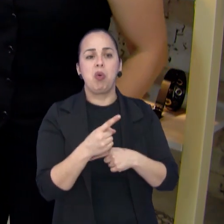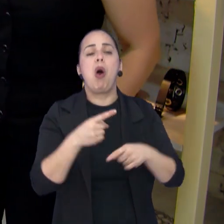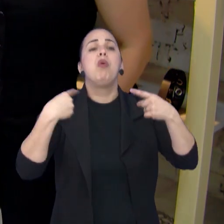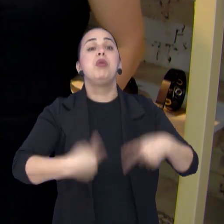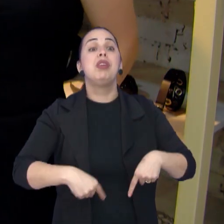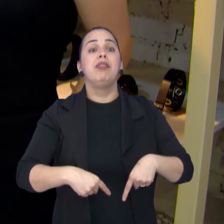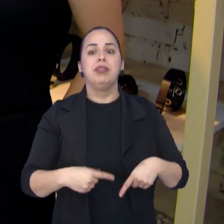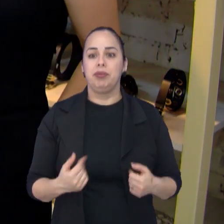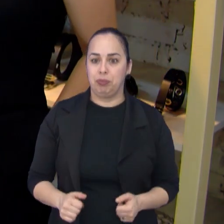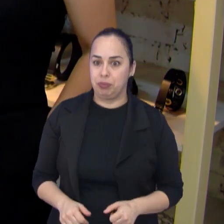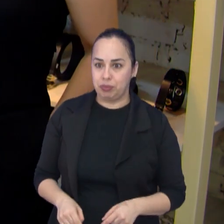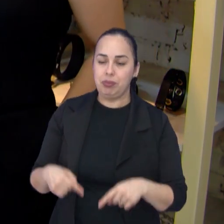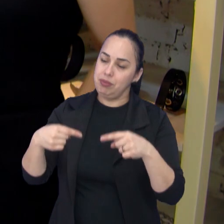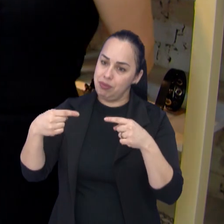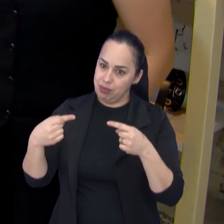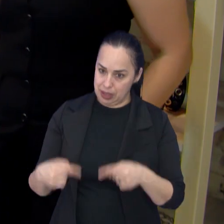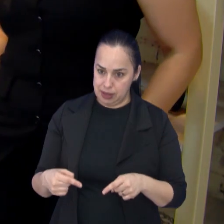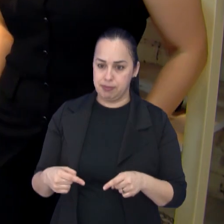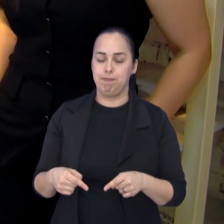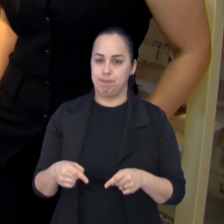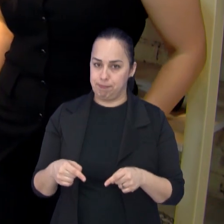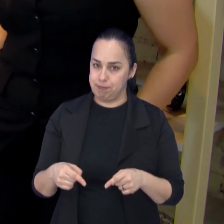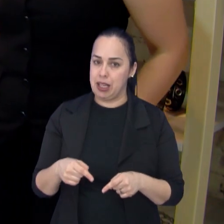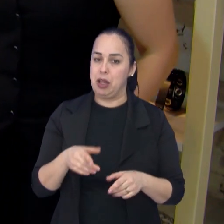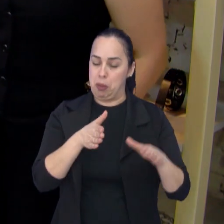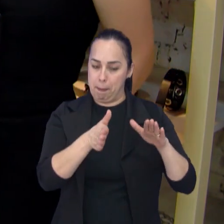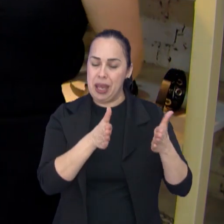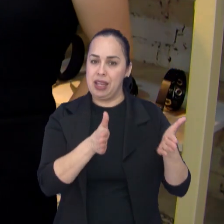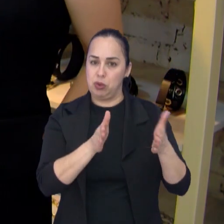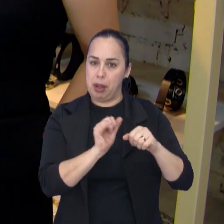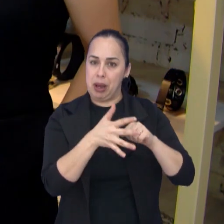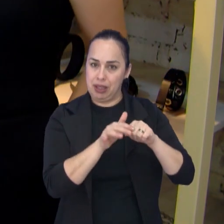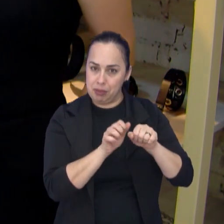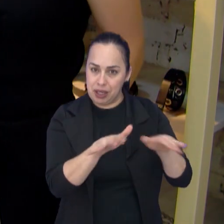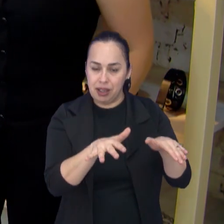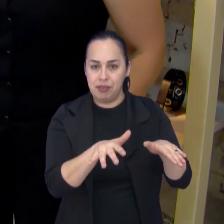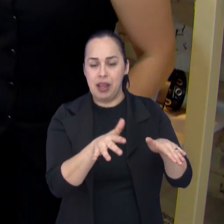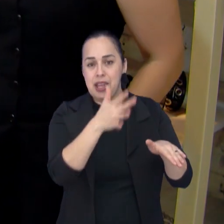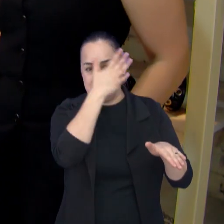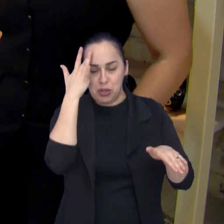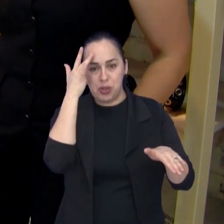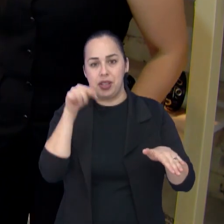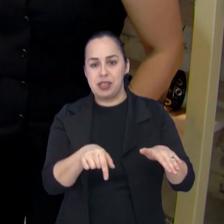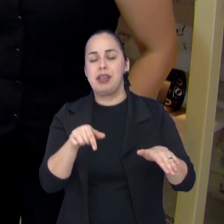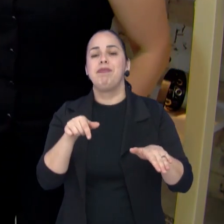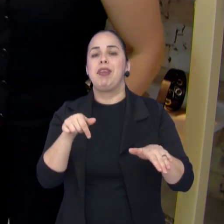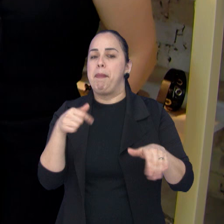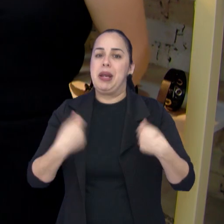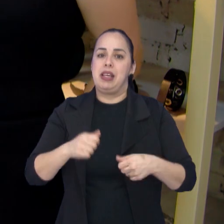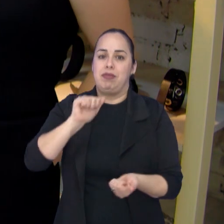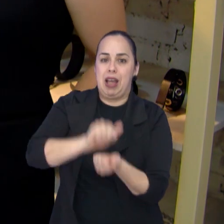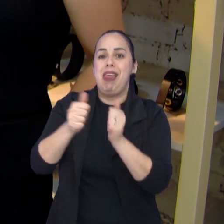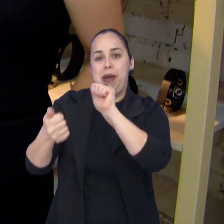né? O desafio pós-pandemia, eu acho que todo mundo teve que reinventar, né? Eu vim 20 anos de shopping, mas eu